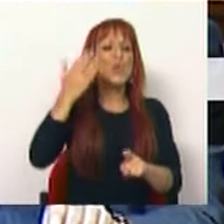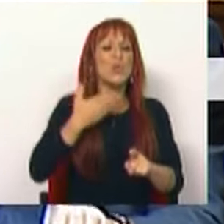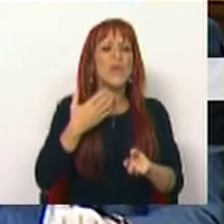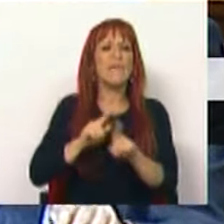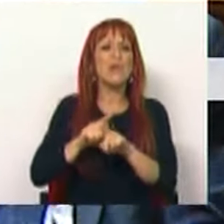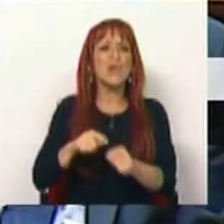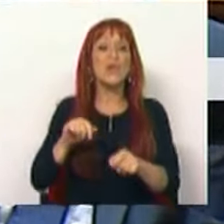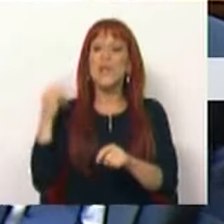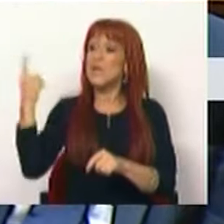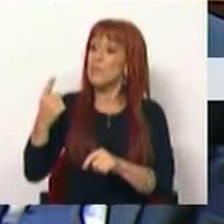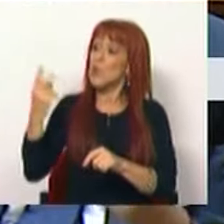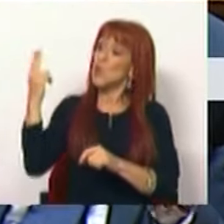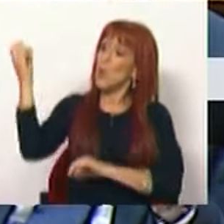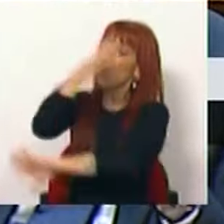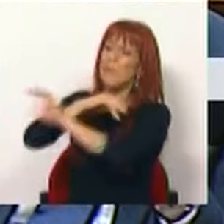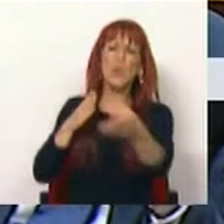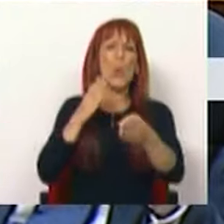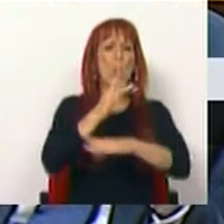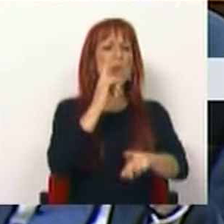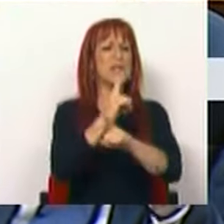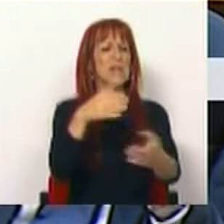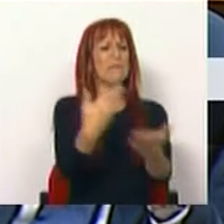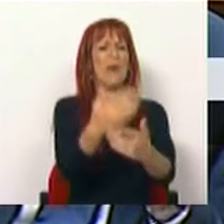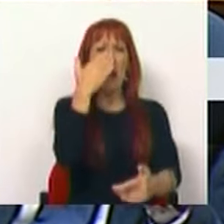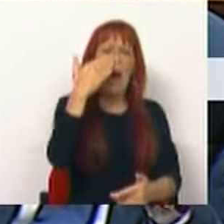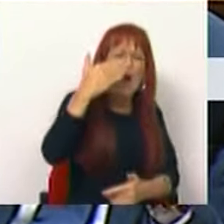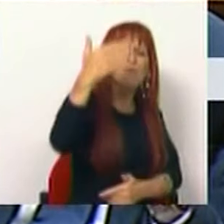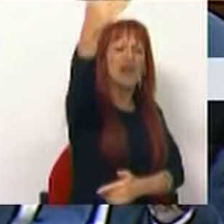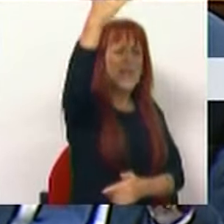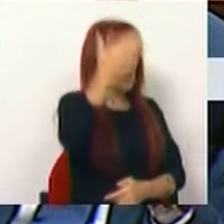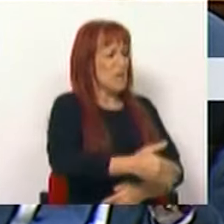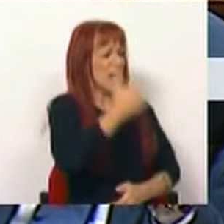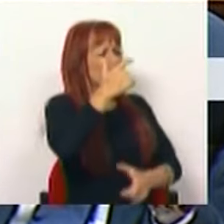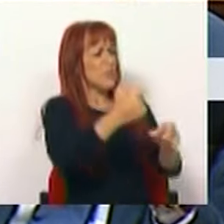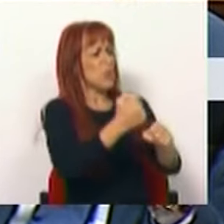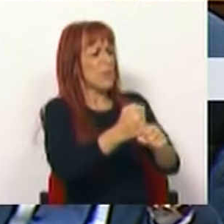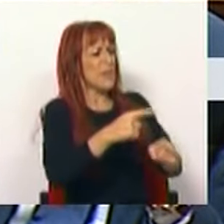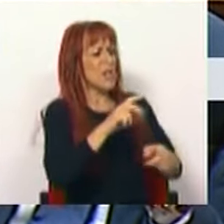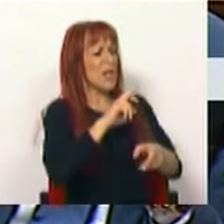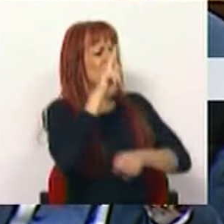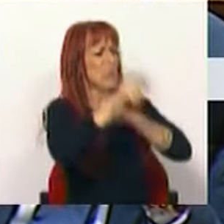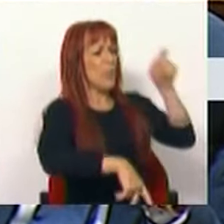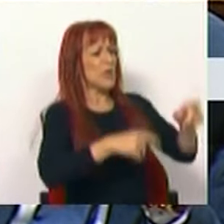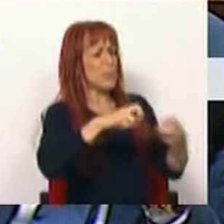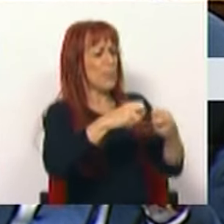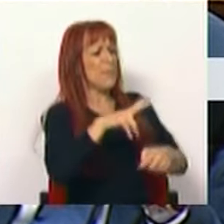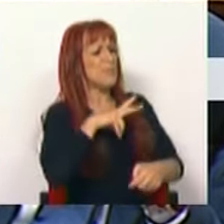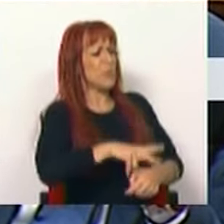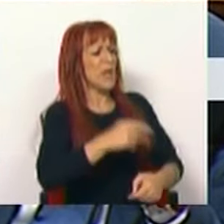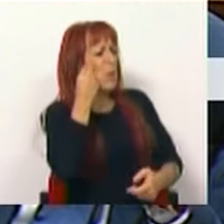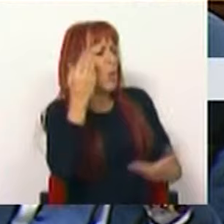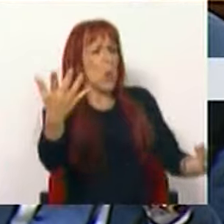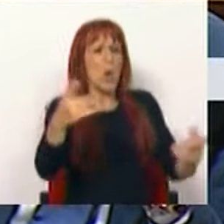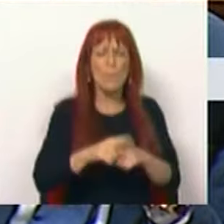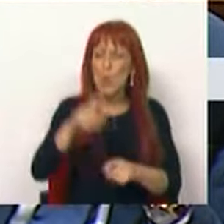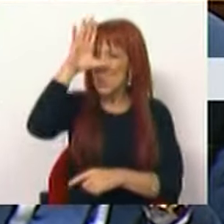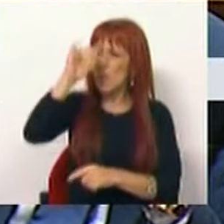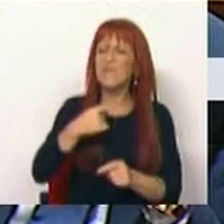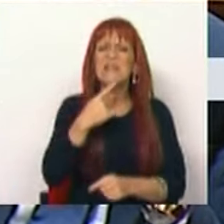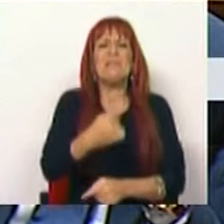outras imposições da União Europeia continuem a ser colocadas à frente dos direitos dos trabalhadores e da resposta aos problemas do país? Como é que o